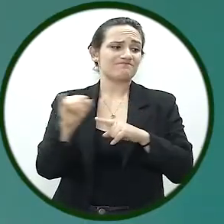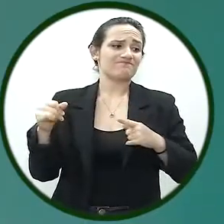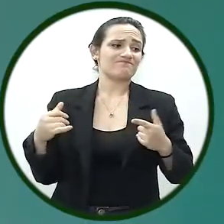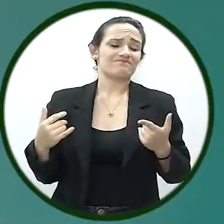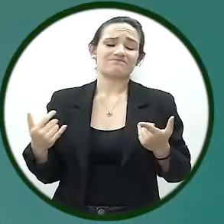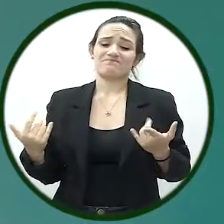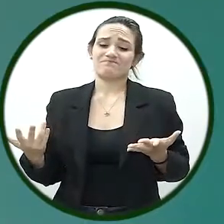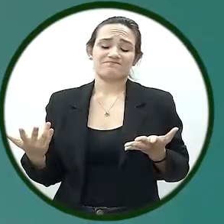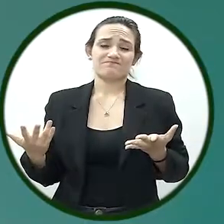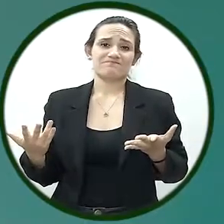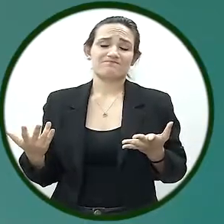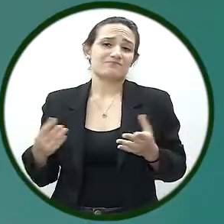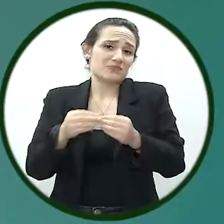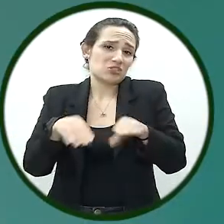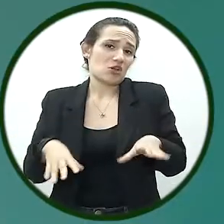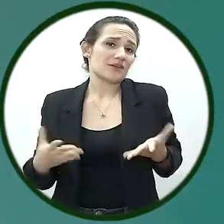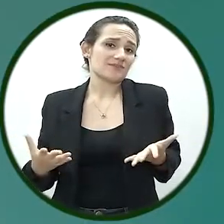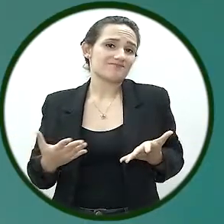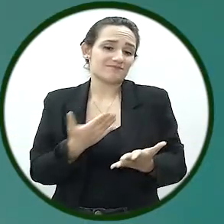exemplo, empenhar 100.